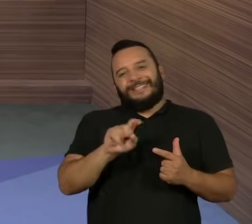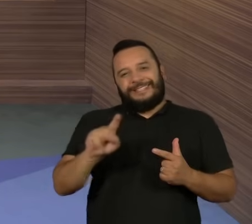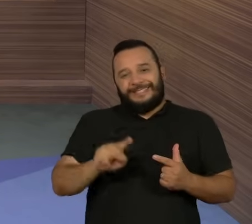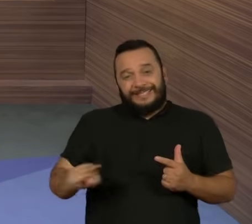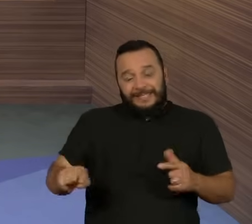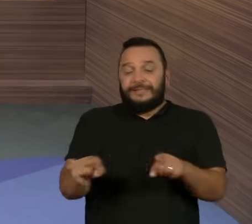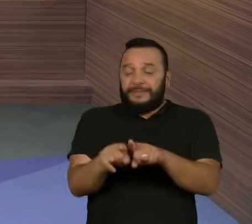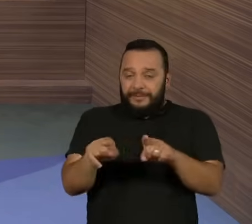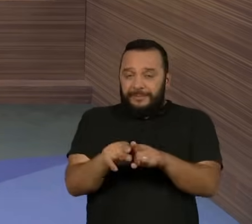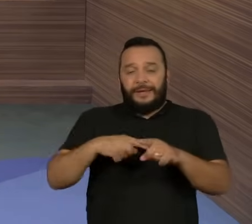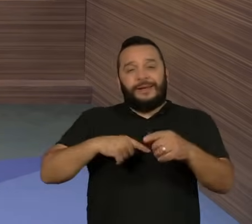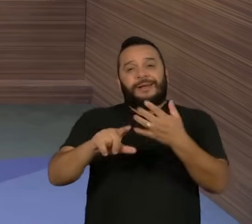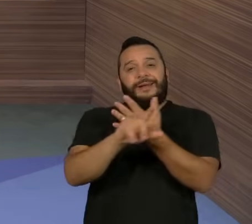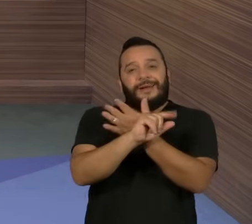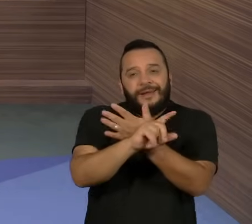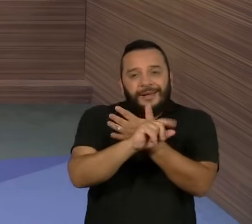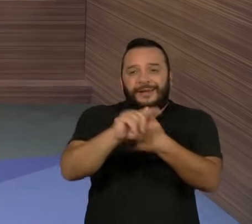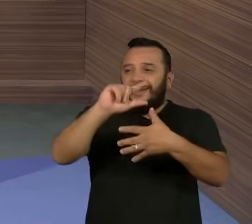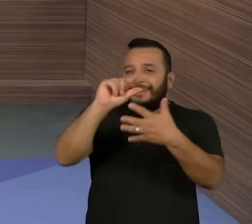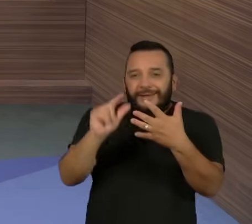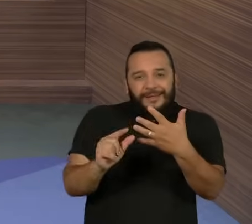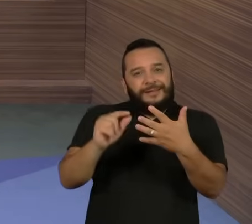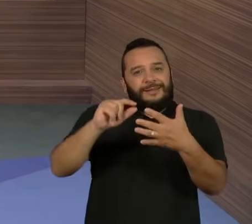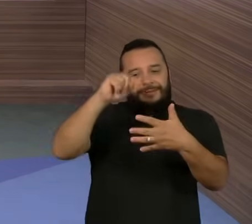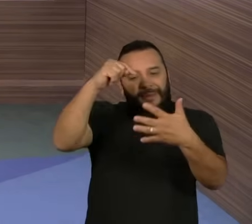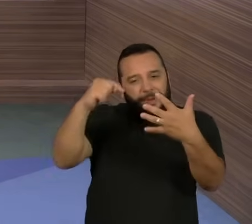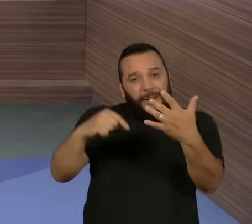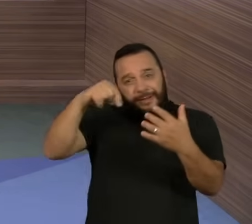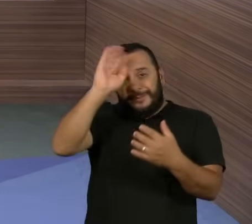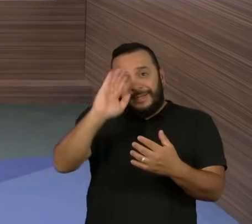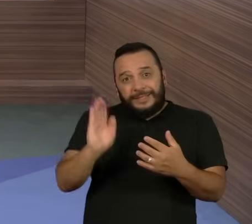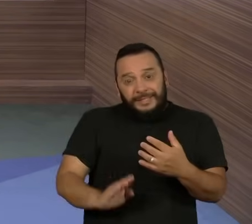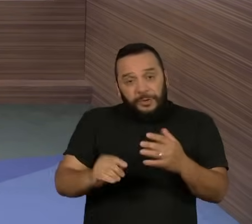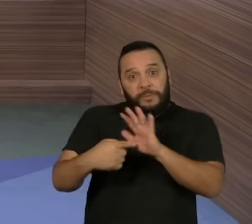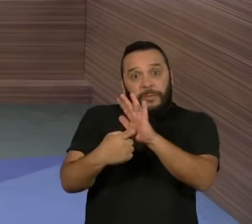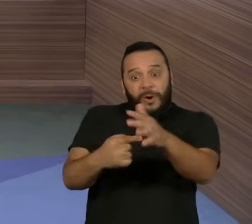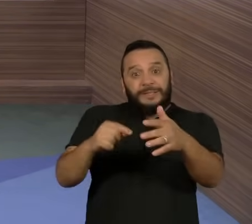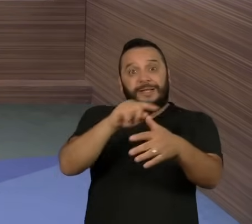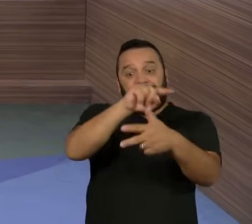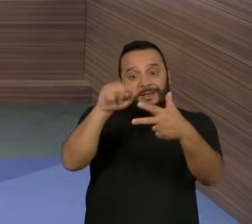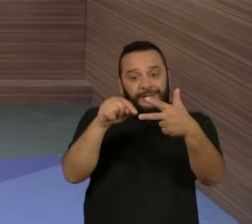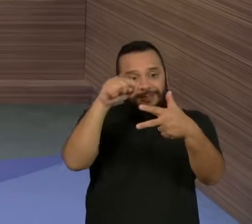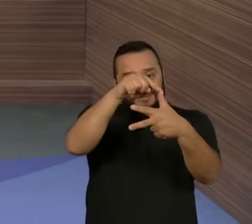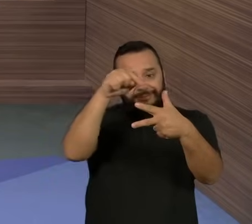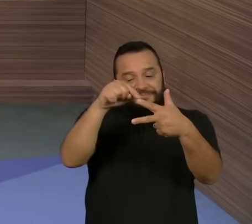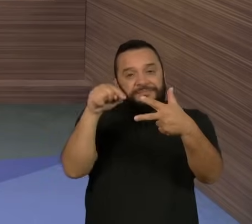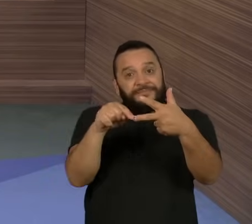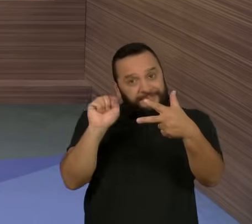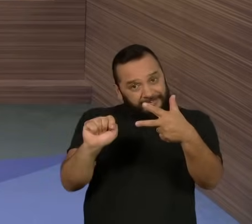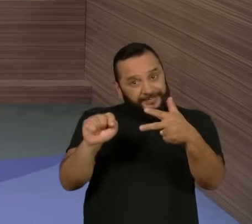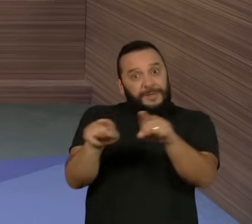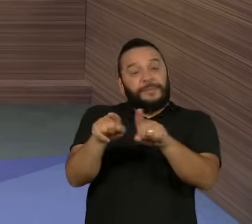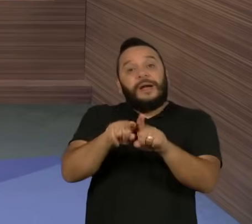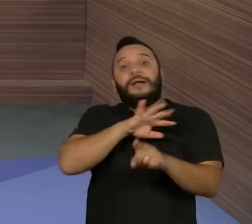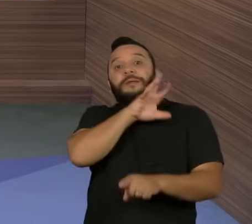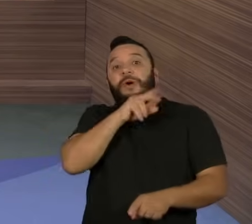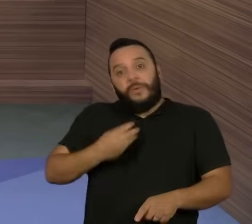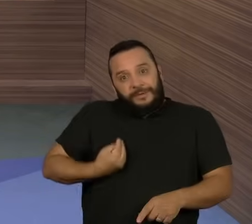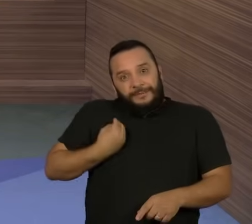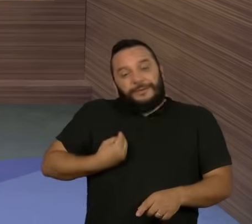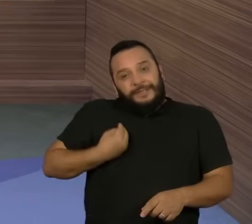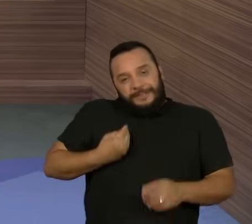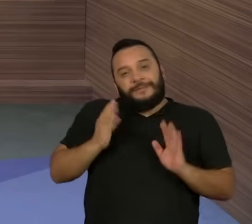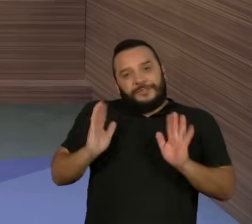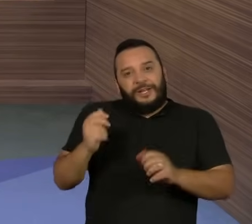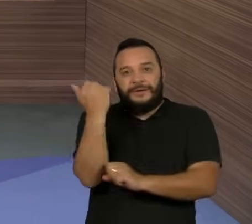às crianças que mostra 3 dos 6 biomas do país e os animais silvestres que vivem neles. Os